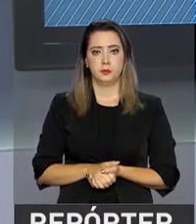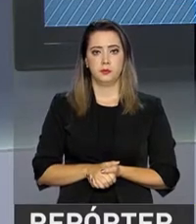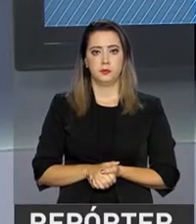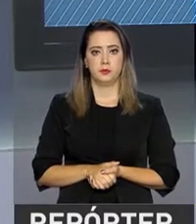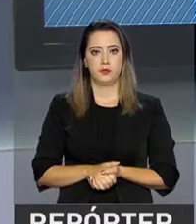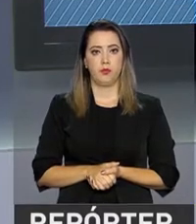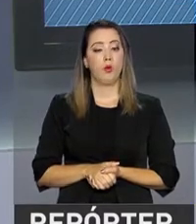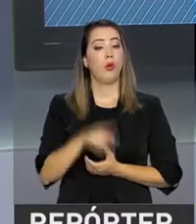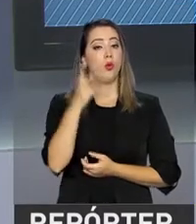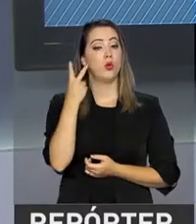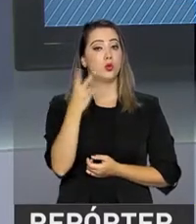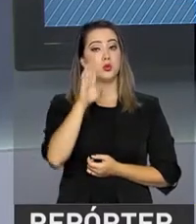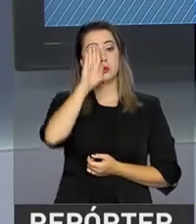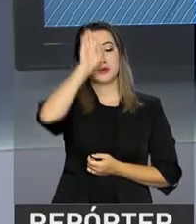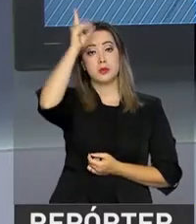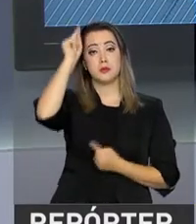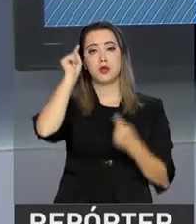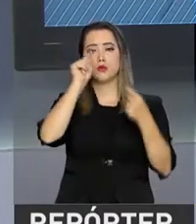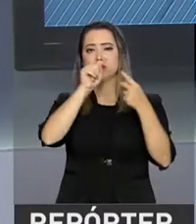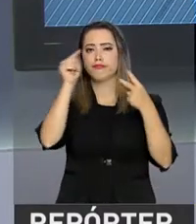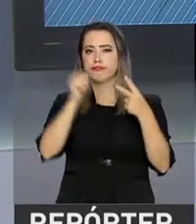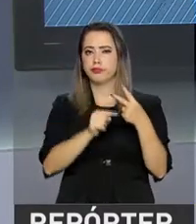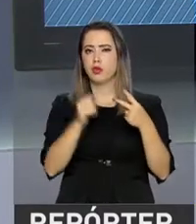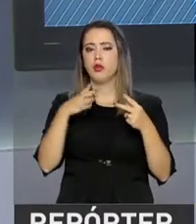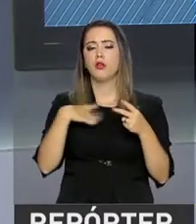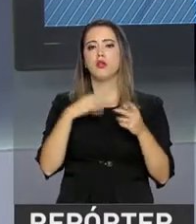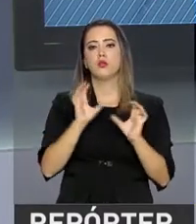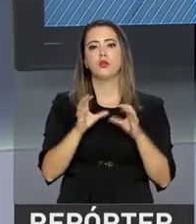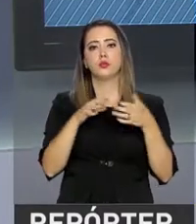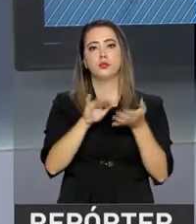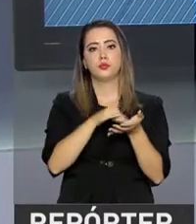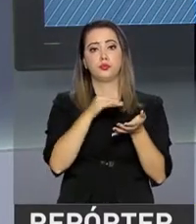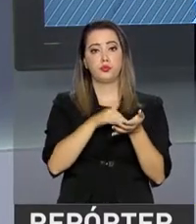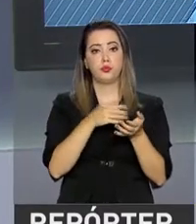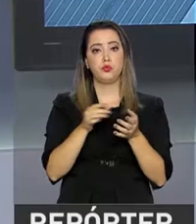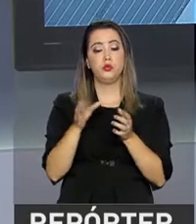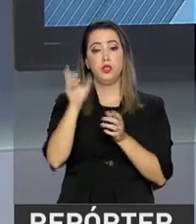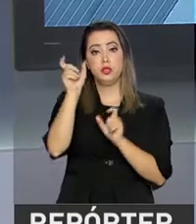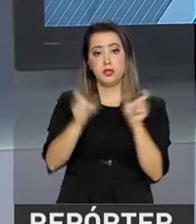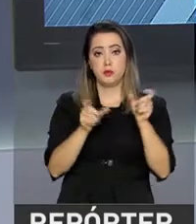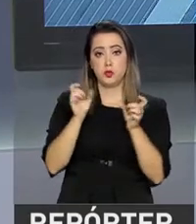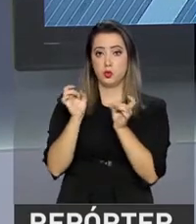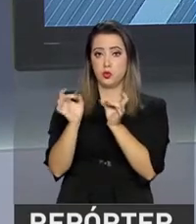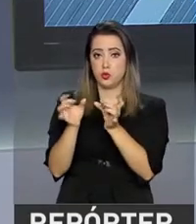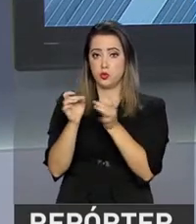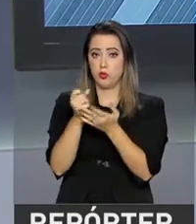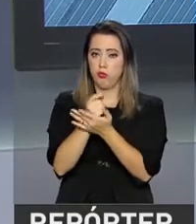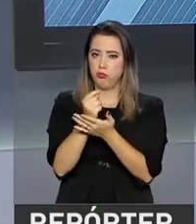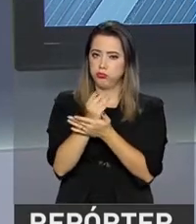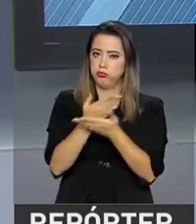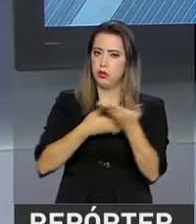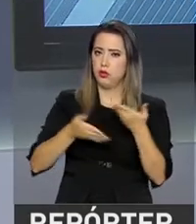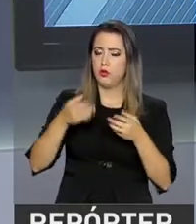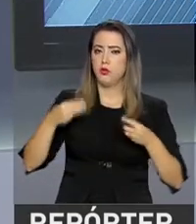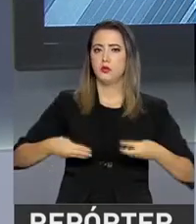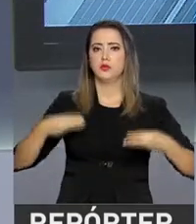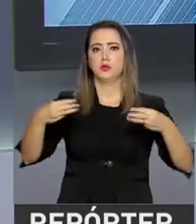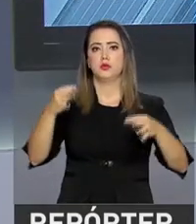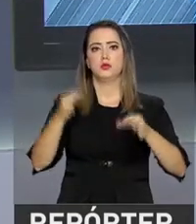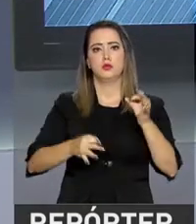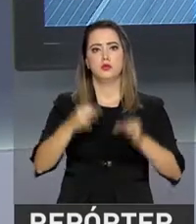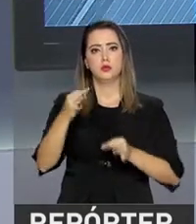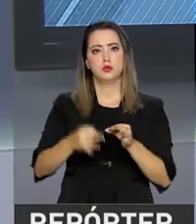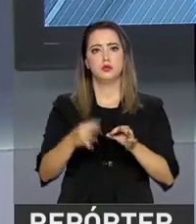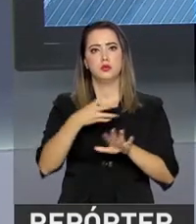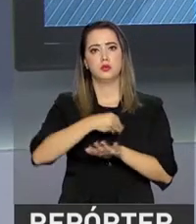duas principais ferramentas de atuação da secretaria nacional do consumidor do ministério da justiça e segurança pública o sistema nacional de